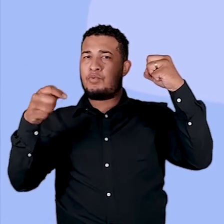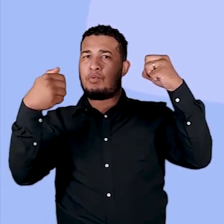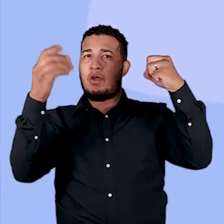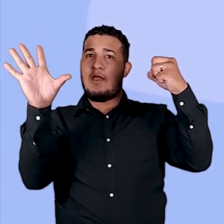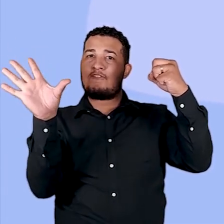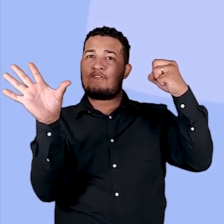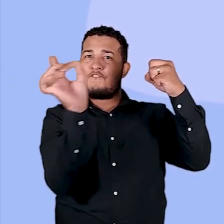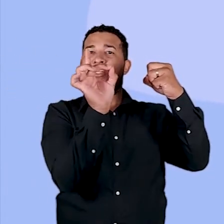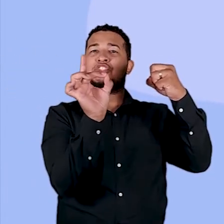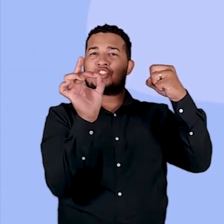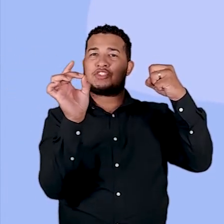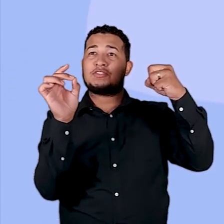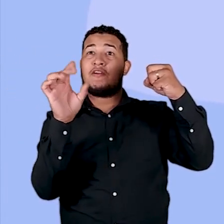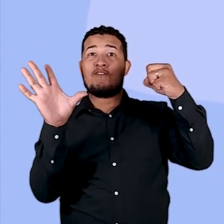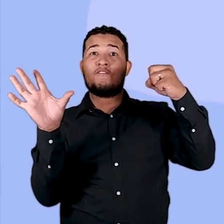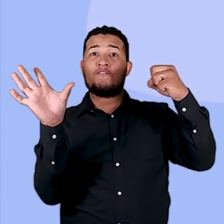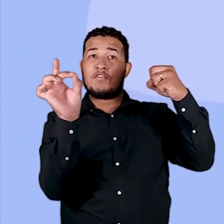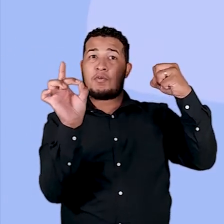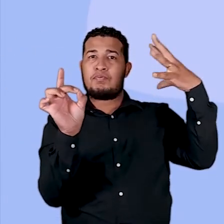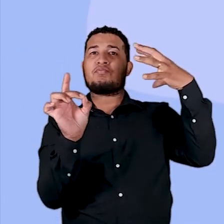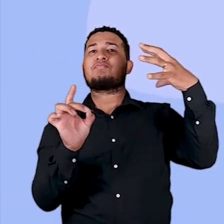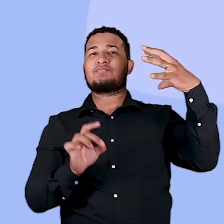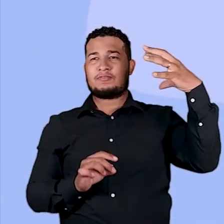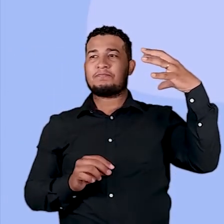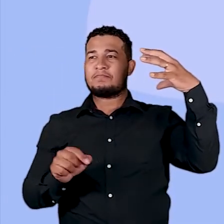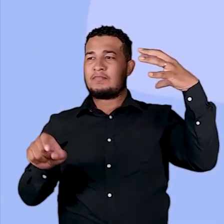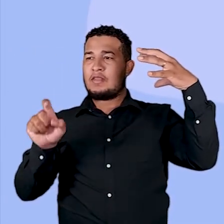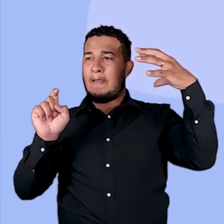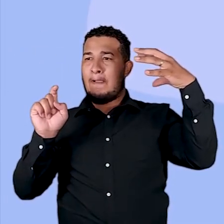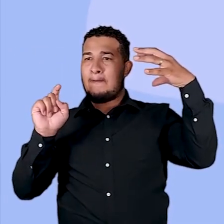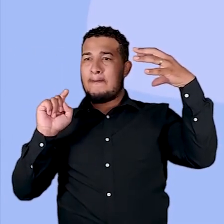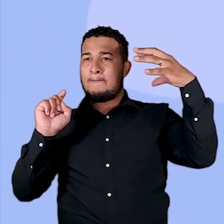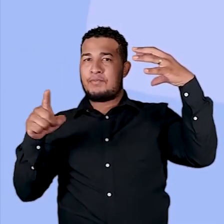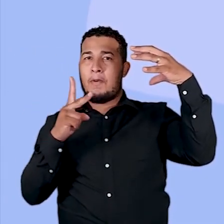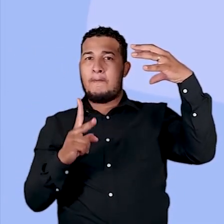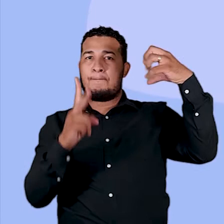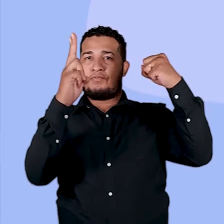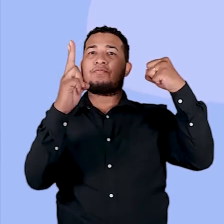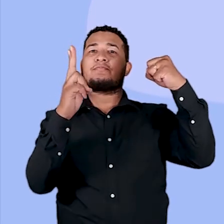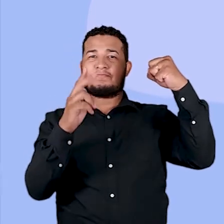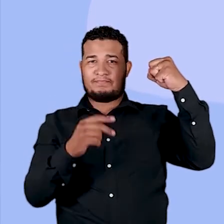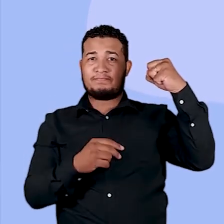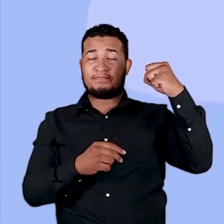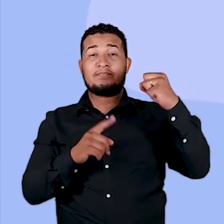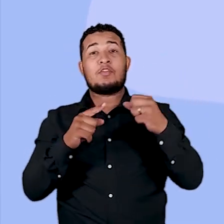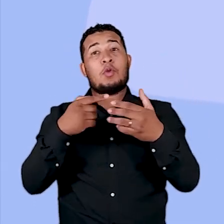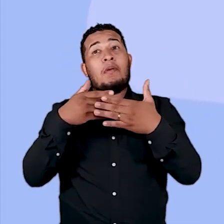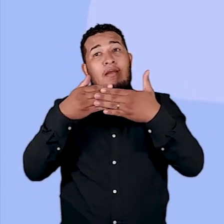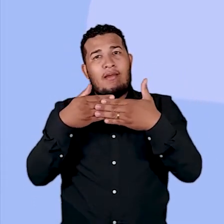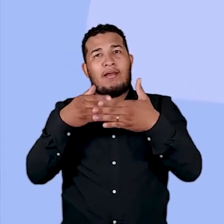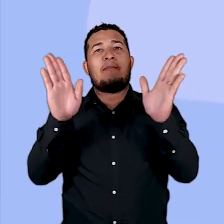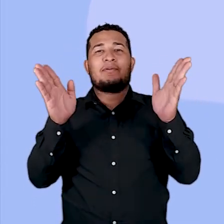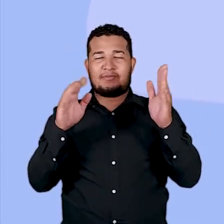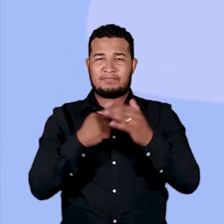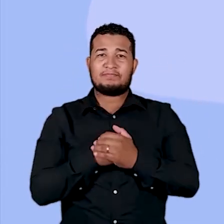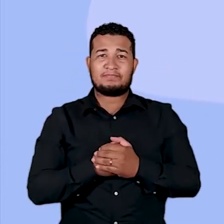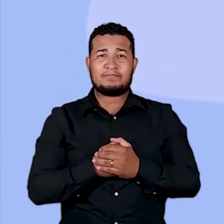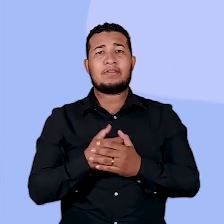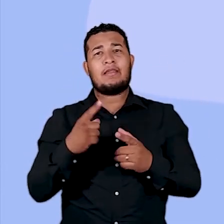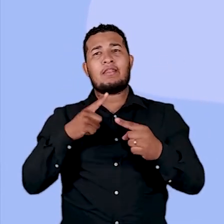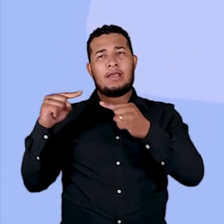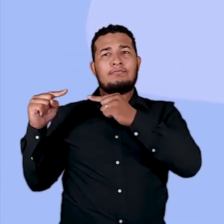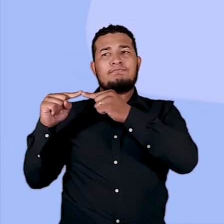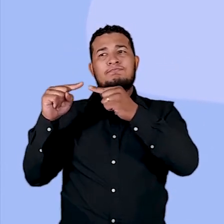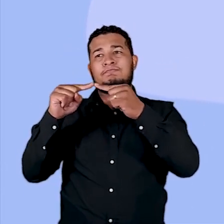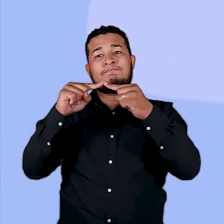beleza? Então, quando eu abro esse meu circuito, quando eu clico lá no interruptor, a gente chama isso de circuito aberto.